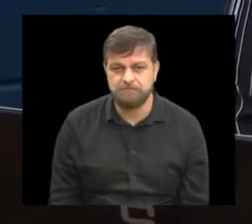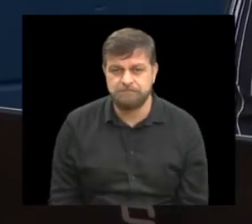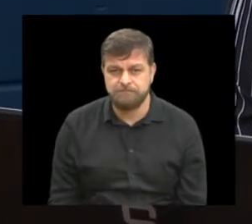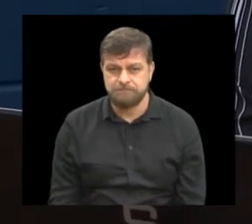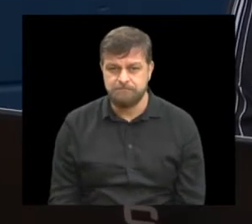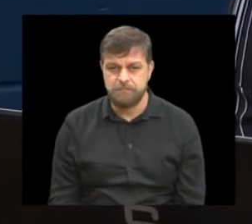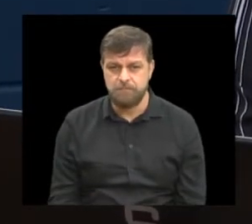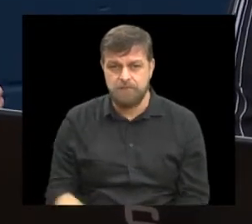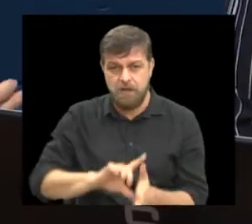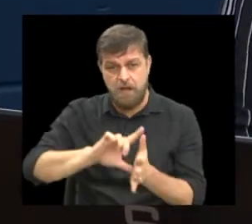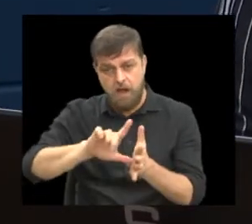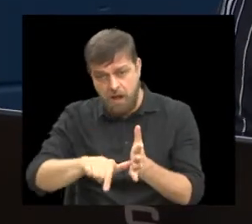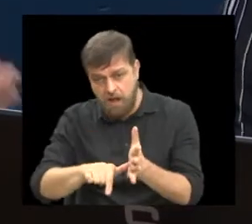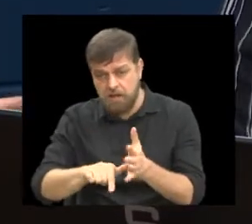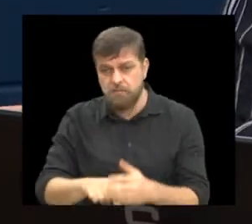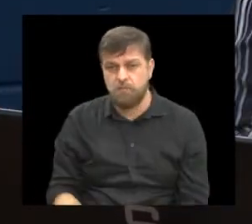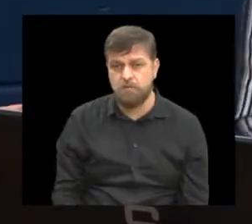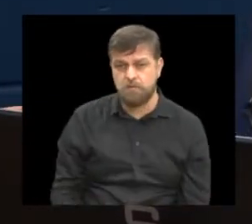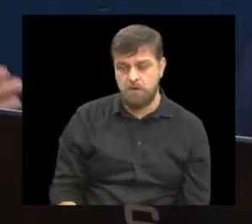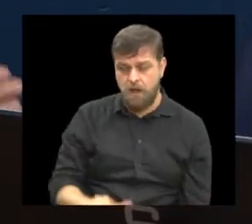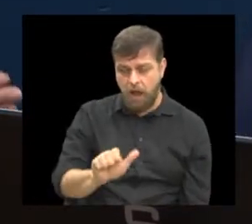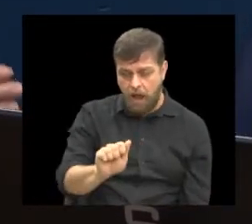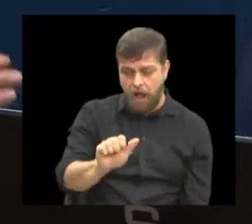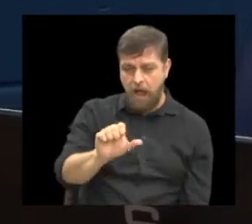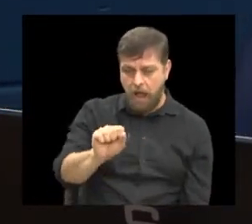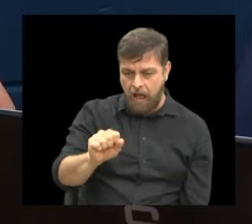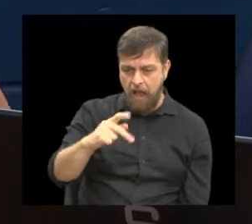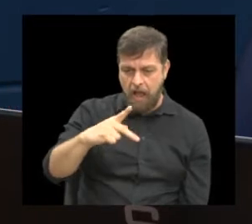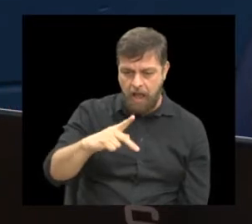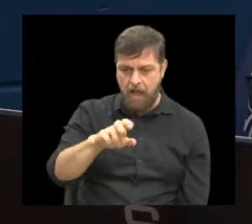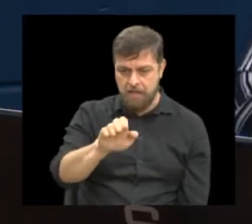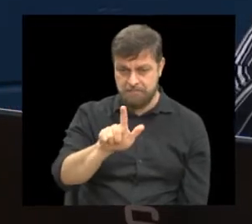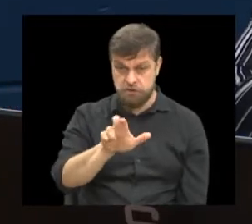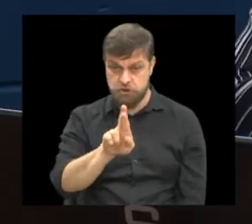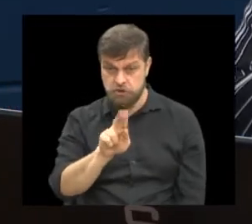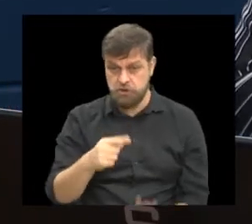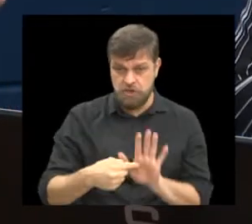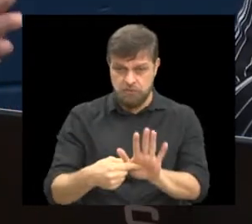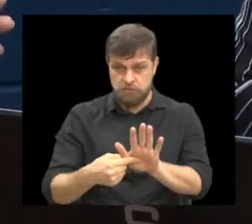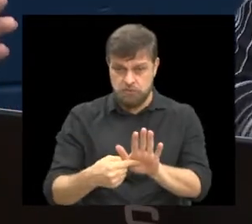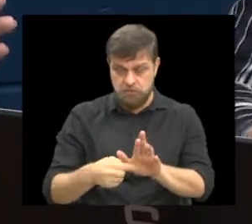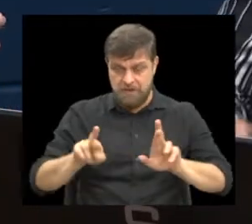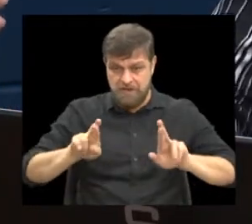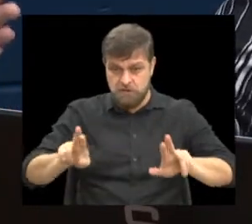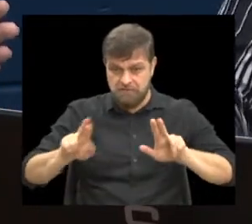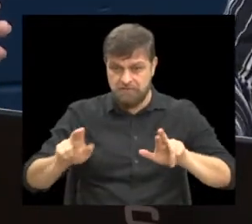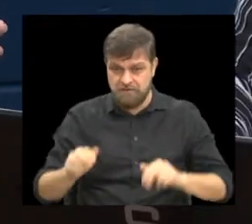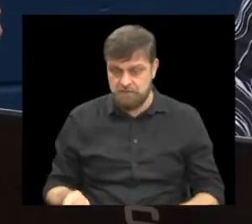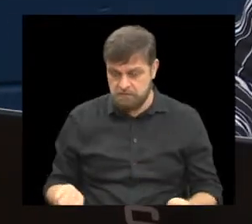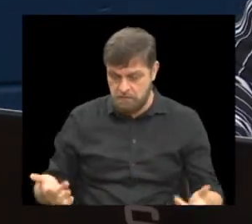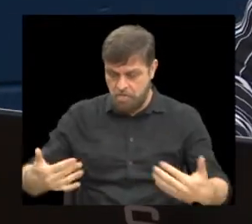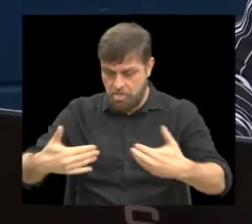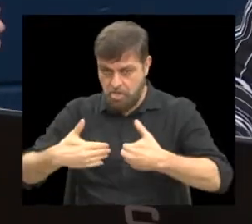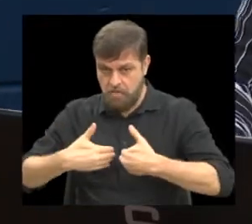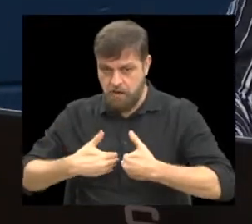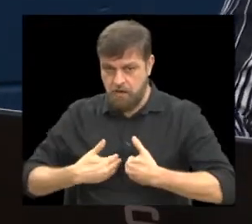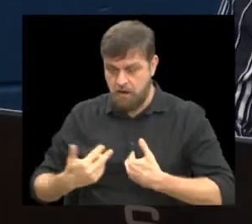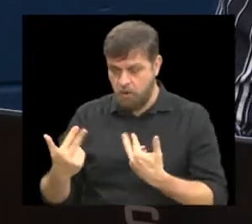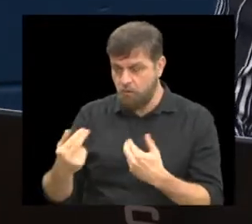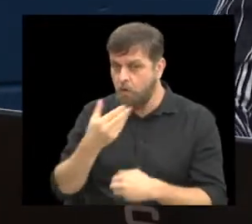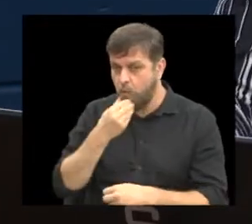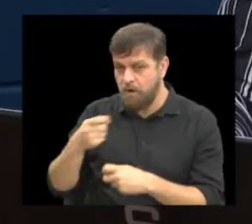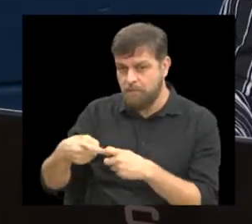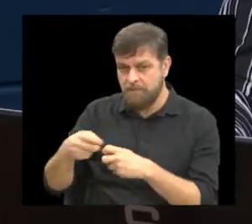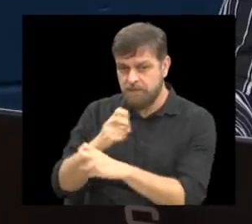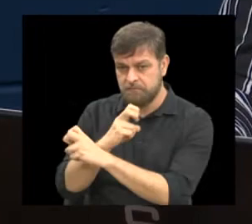Então, gente, logo em seguida, o Asperger ele resolveu, então, diferenciar desses autistas do Kanner, diferenciar